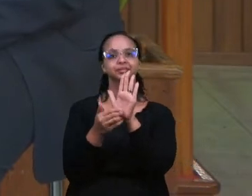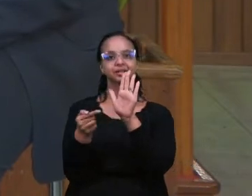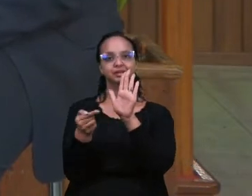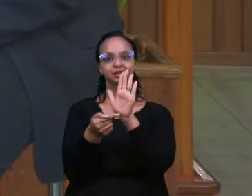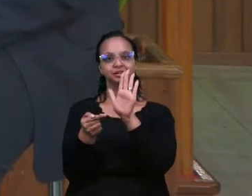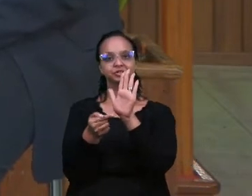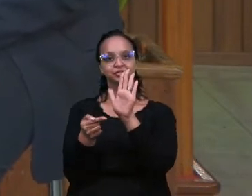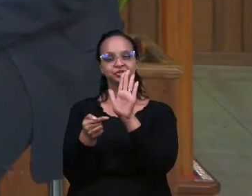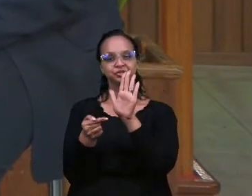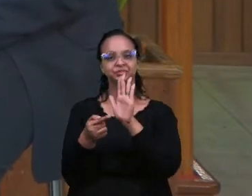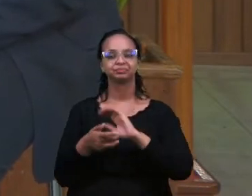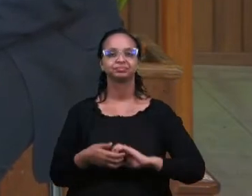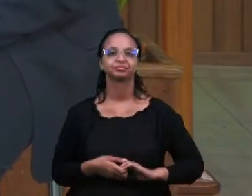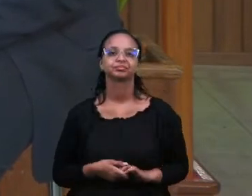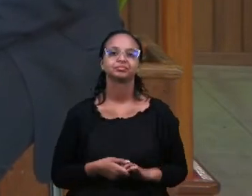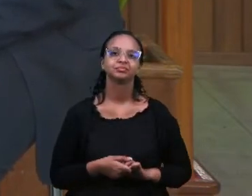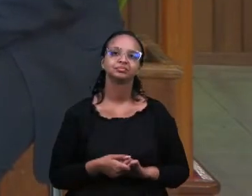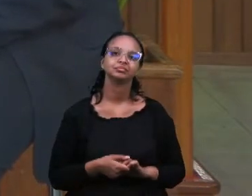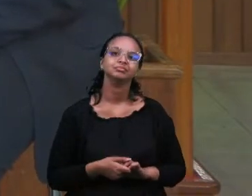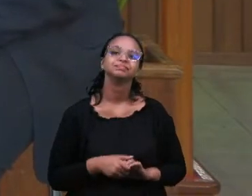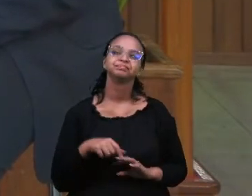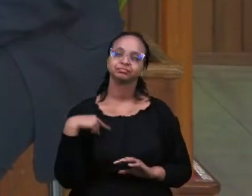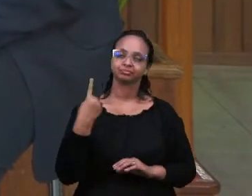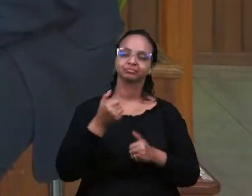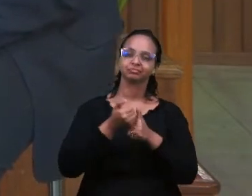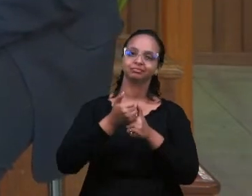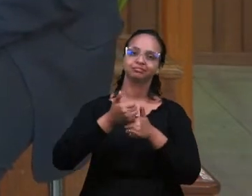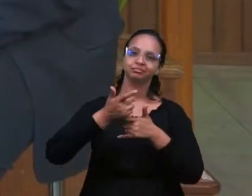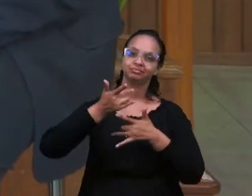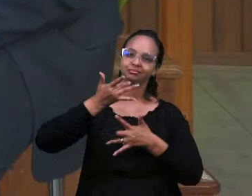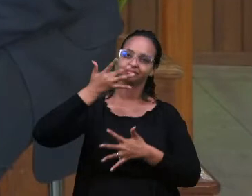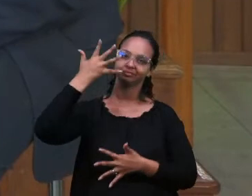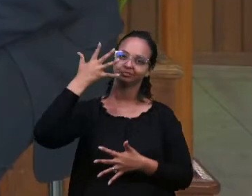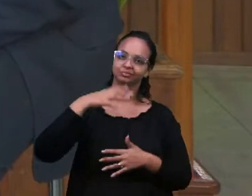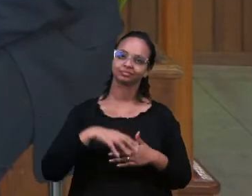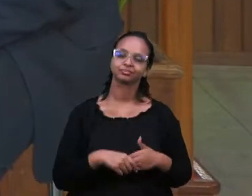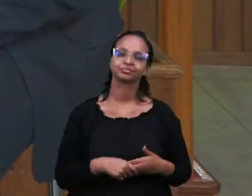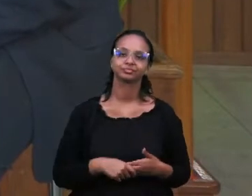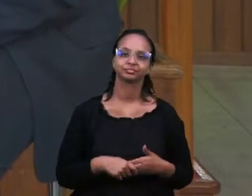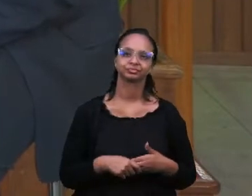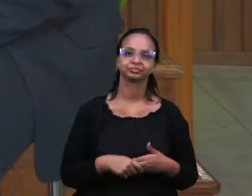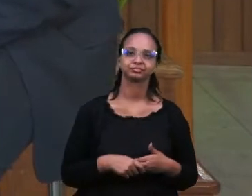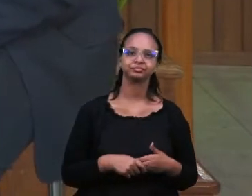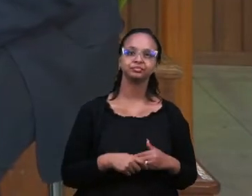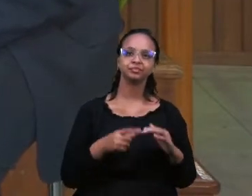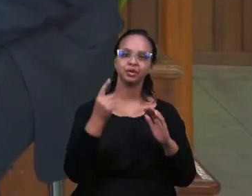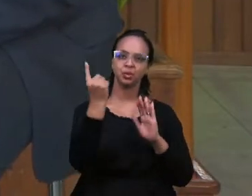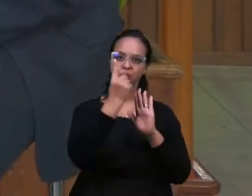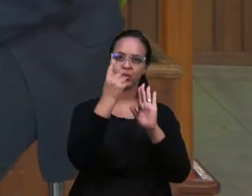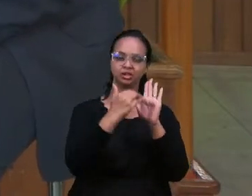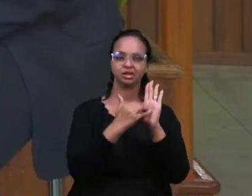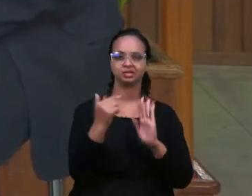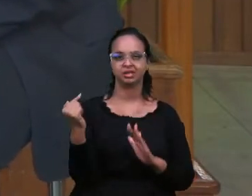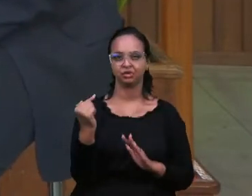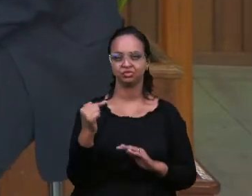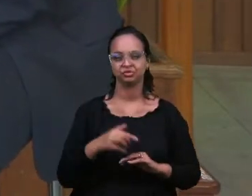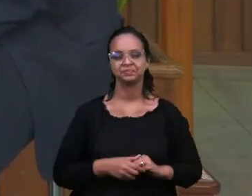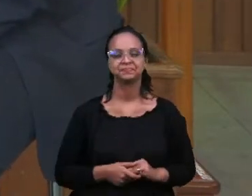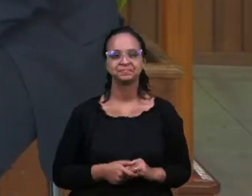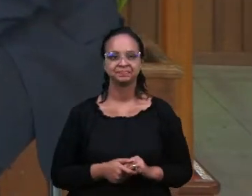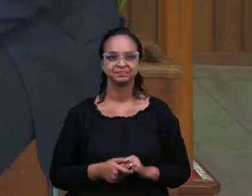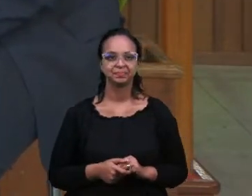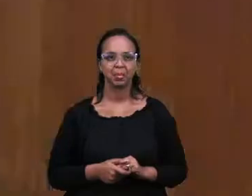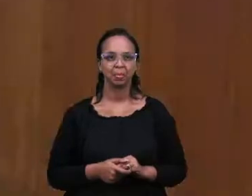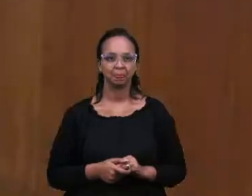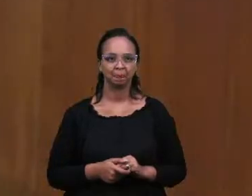7. Depois a gente discorre um pouquinho após o verso 7. Mas a gente vai ler do 1 ao 7 que vai dar para entender esse contexto que nós acabamos de falar. Muito